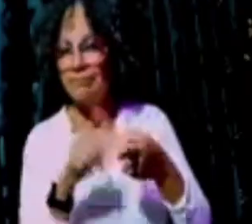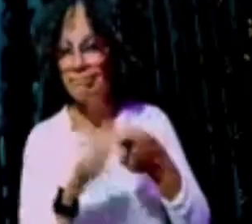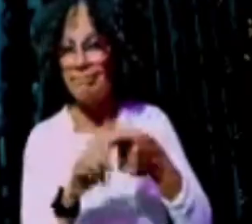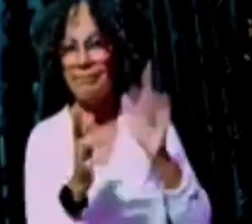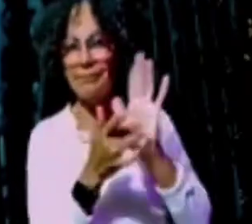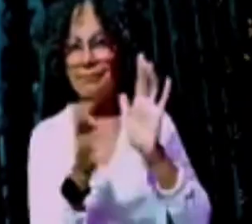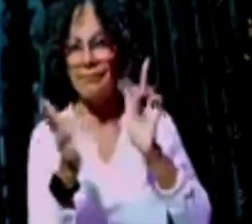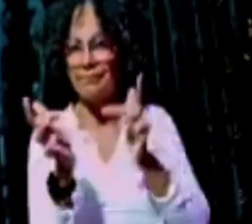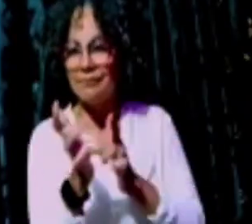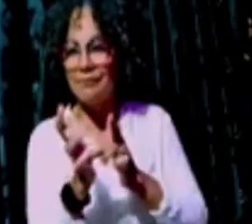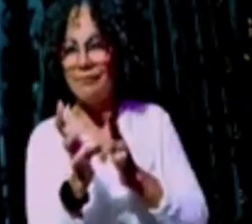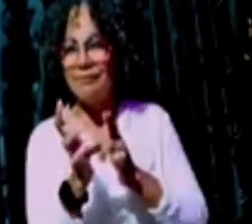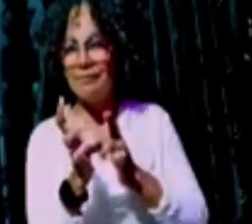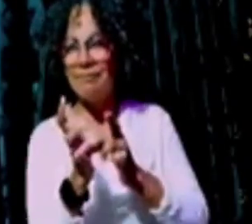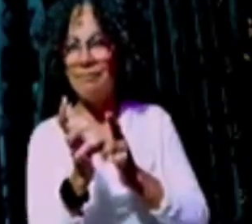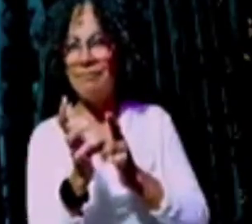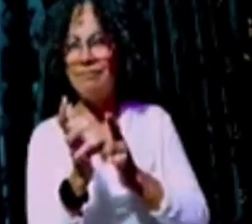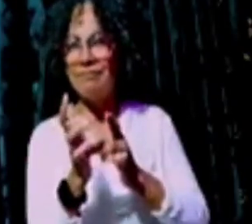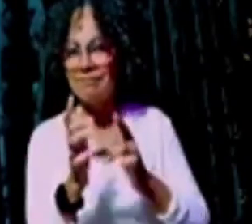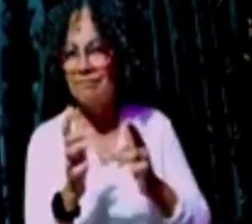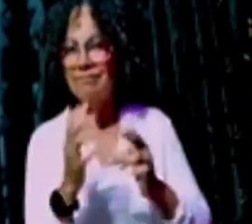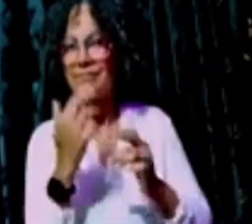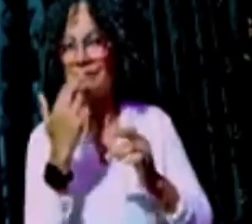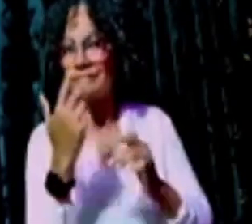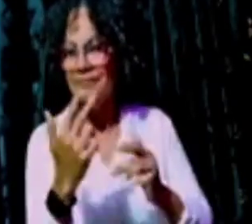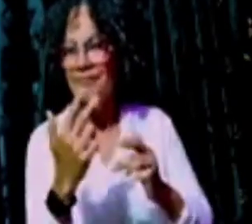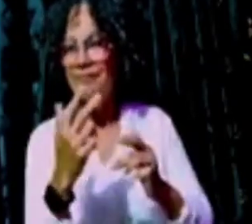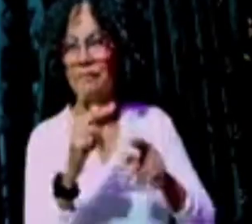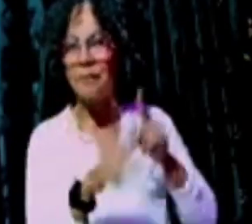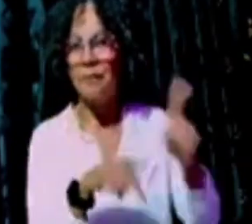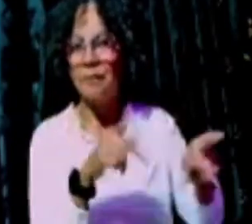de toda tribo, língua, nação,